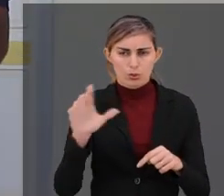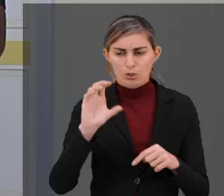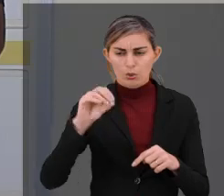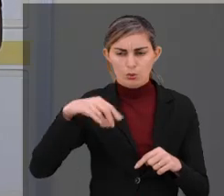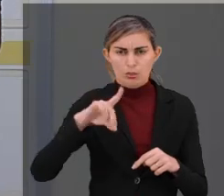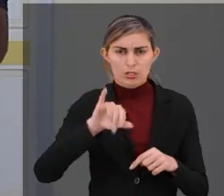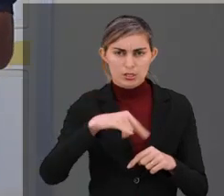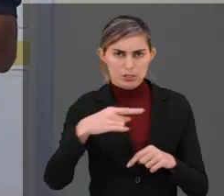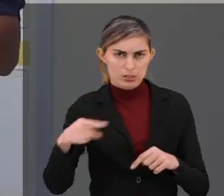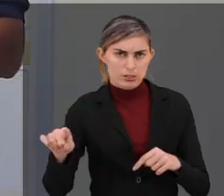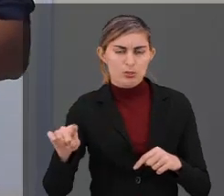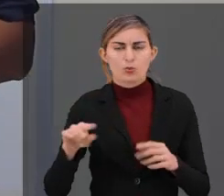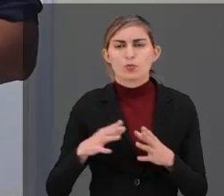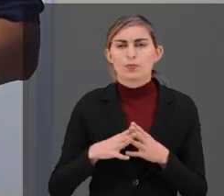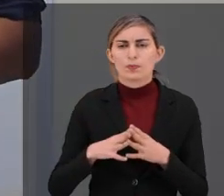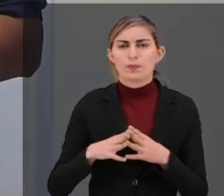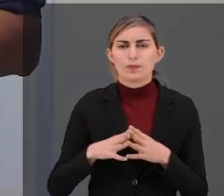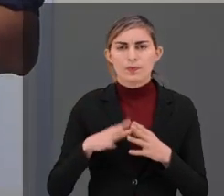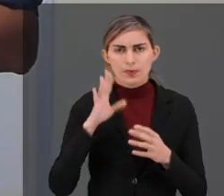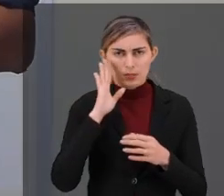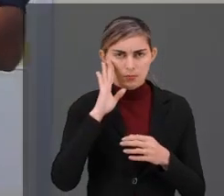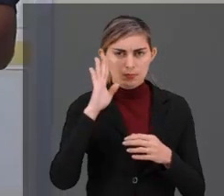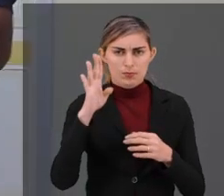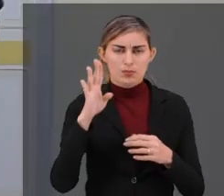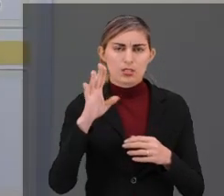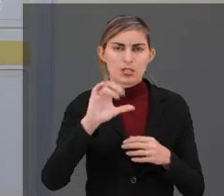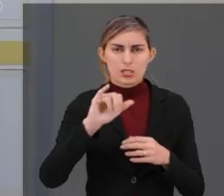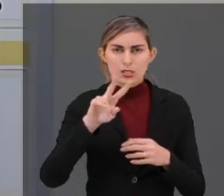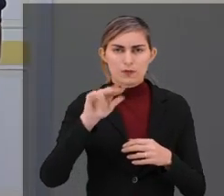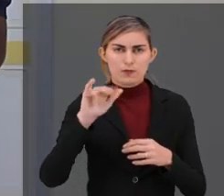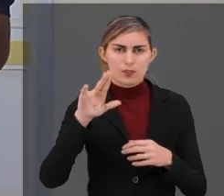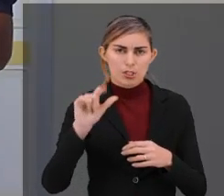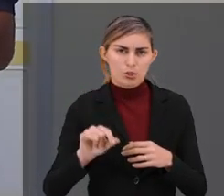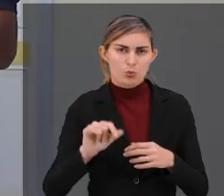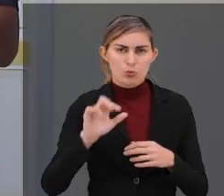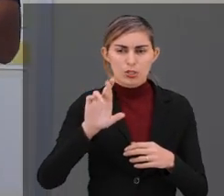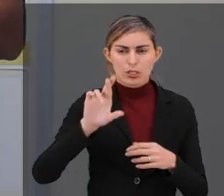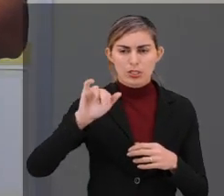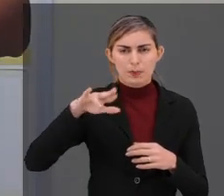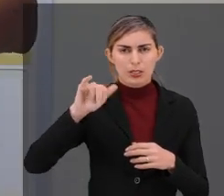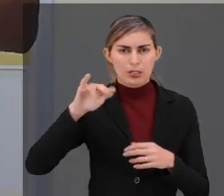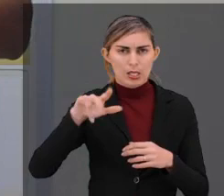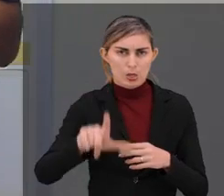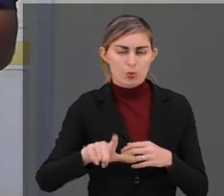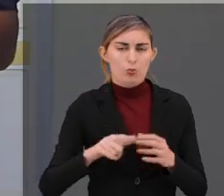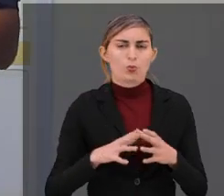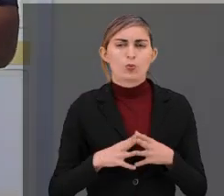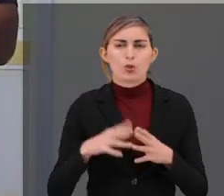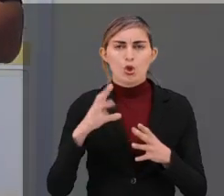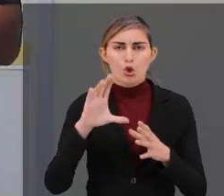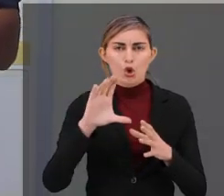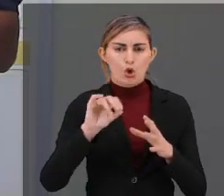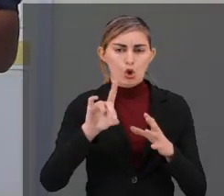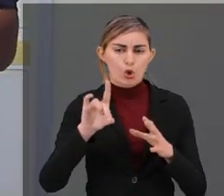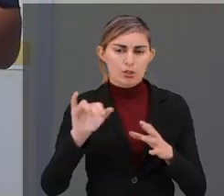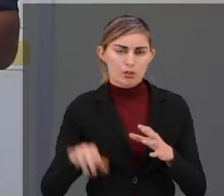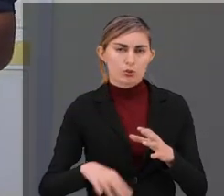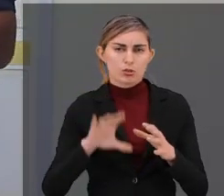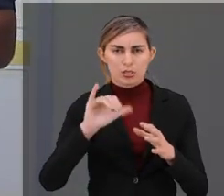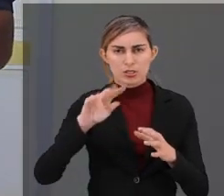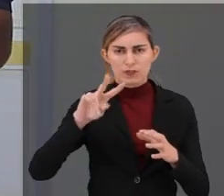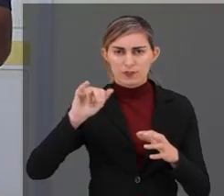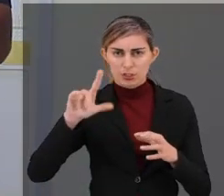condição, principalmente no âmbito civil e criminal, quando diz que lá no Código Civil, no